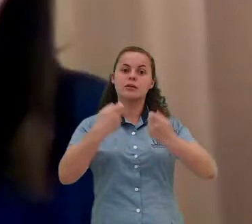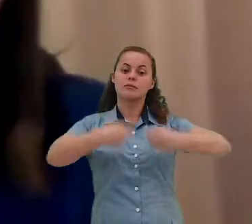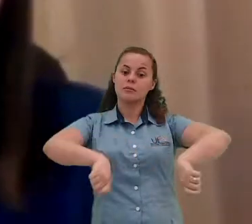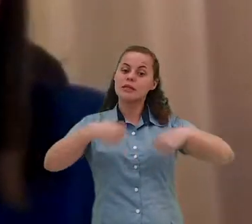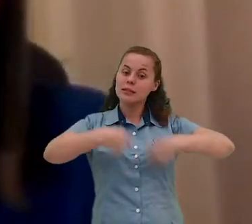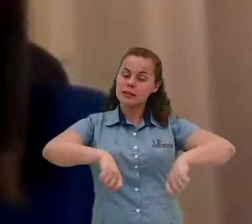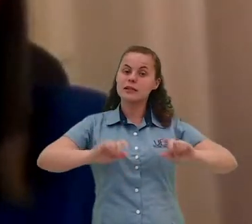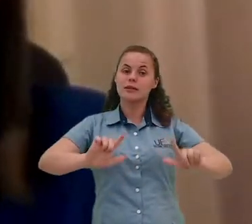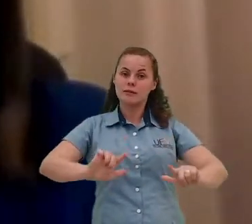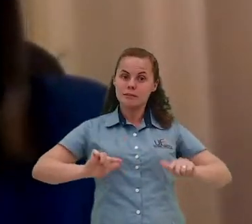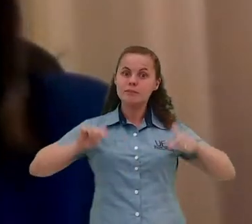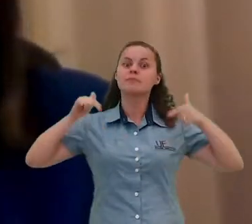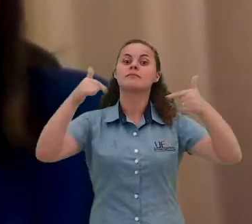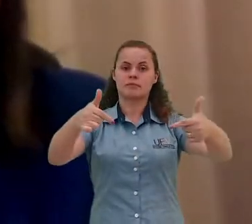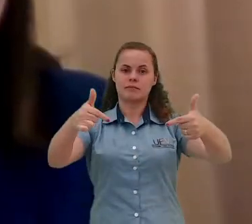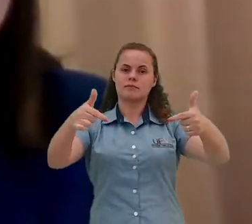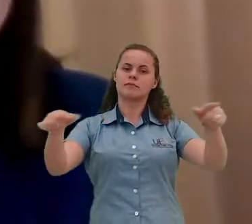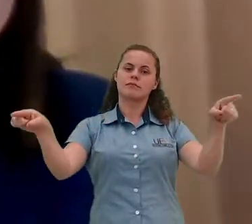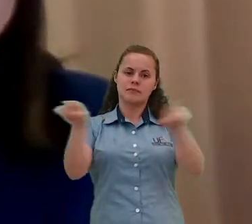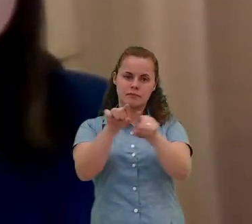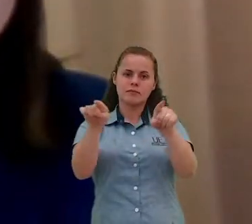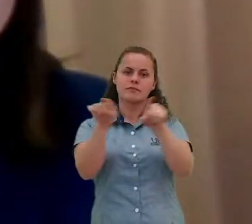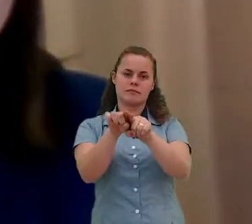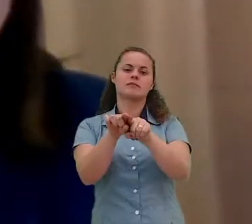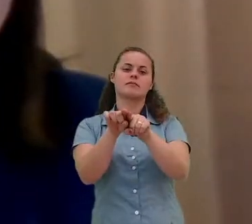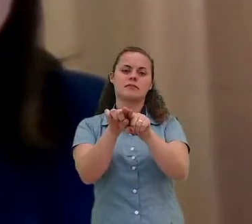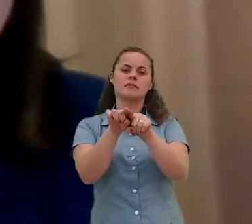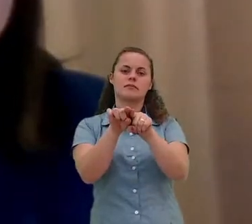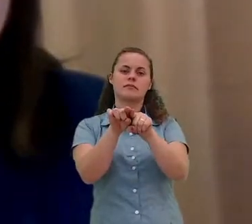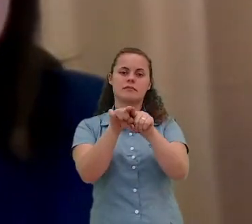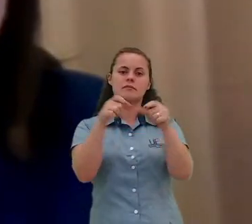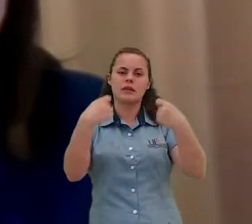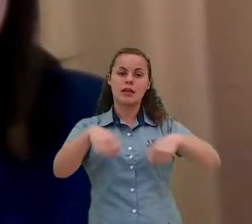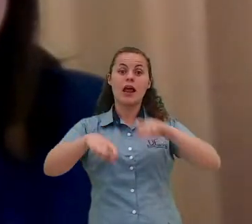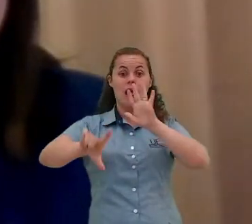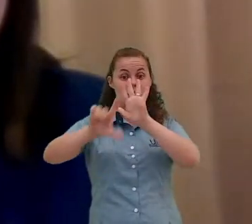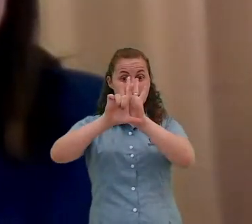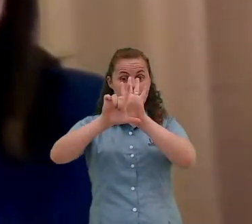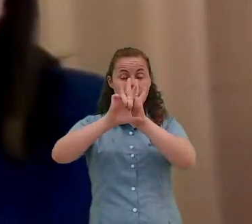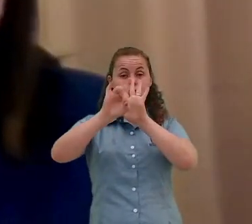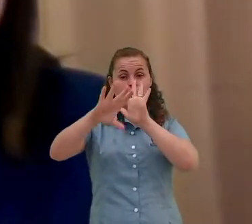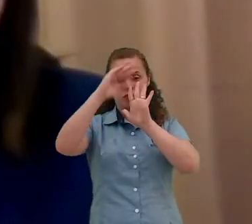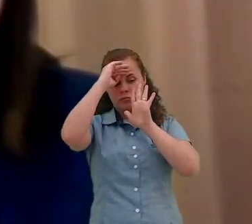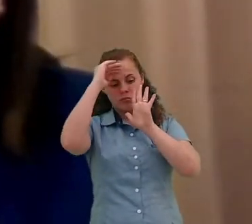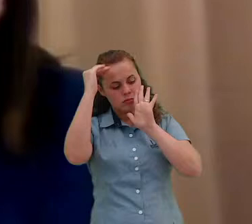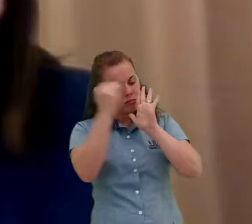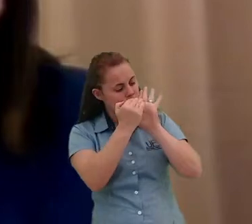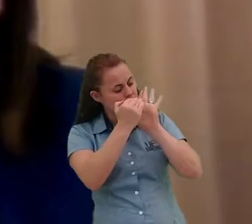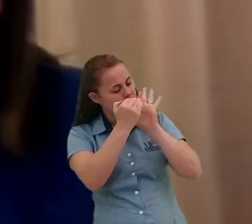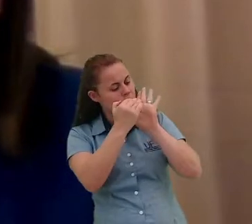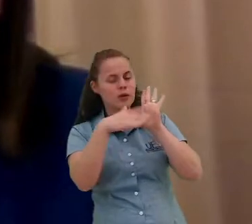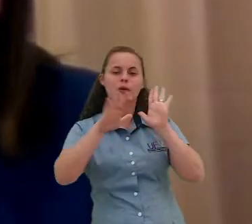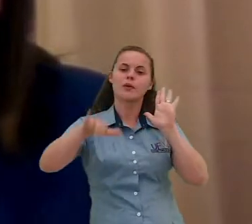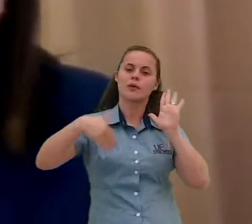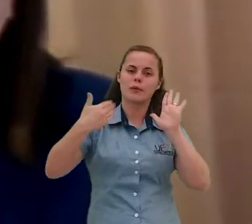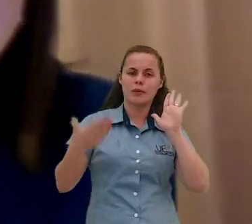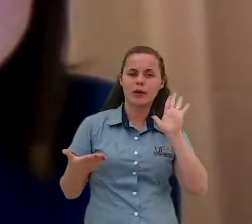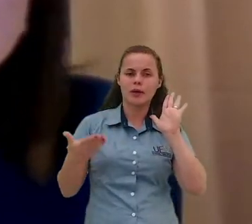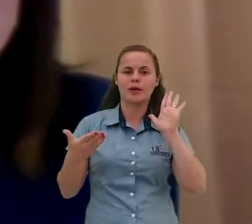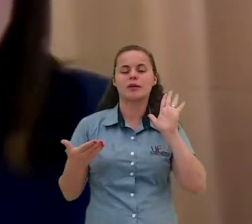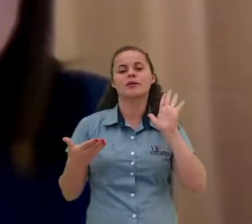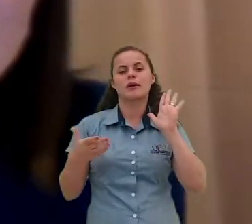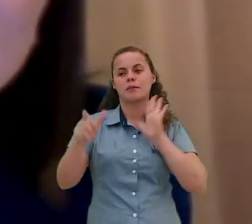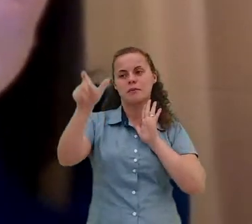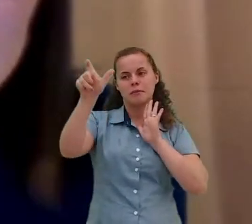também agir, né? E no sentido de a lei só pode ser aplicada quando se sabe, quando